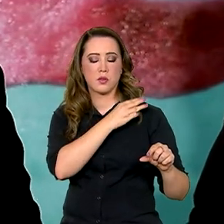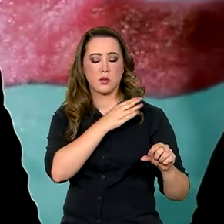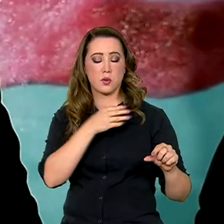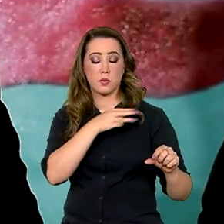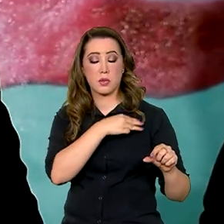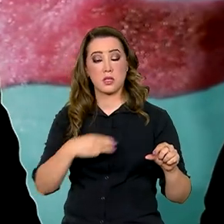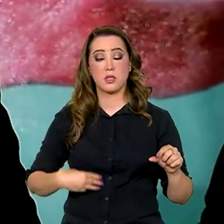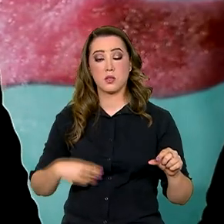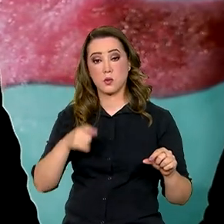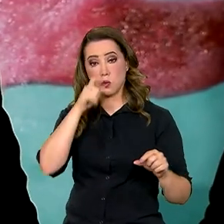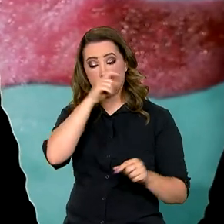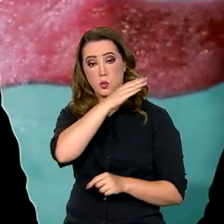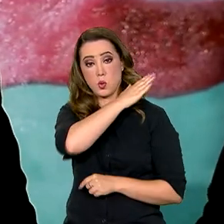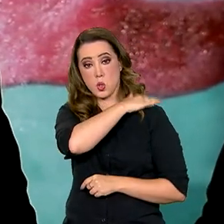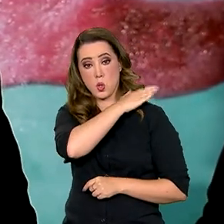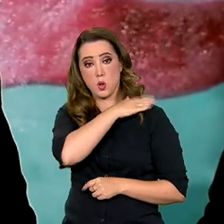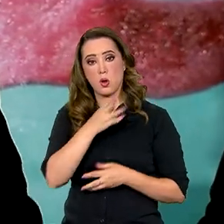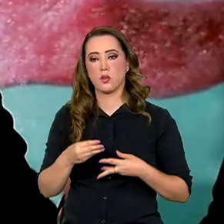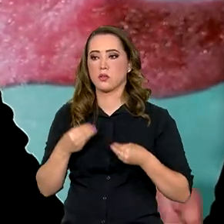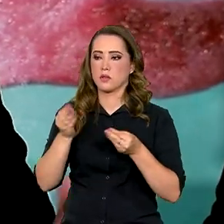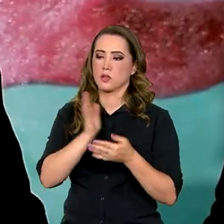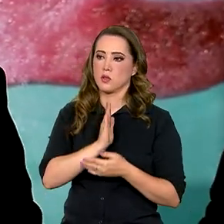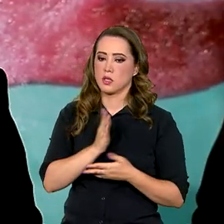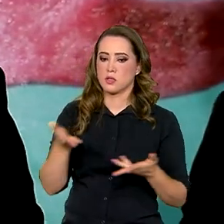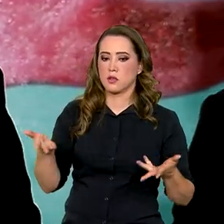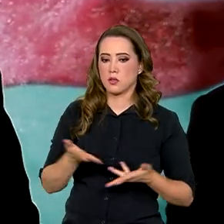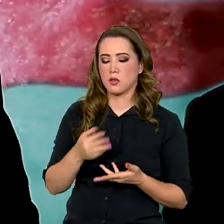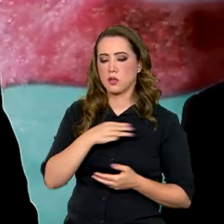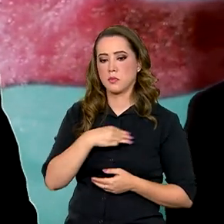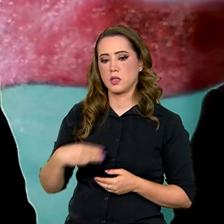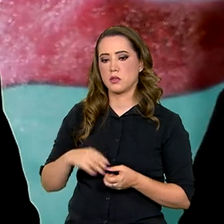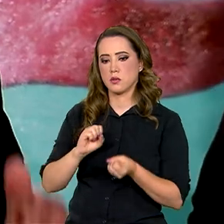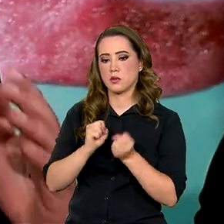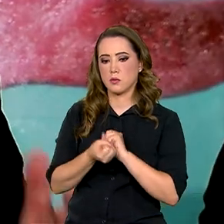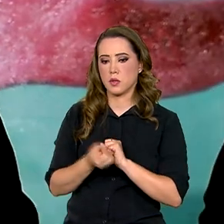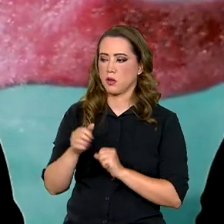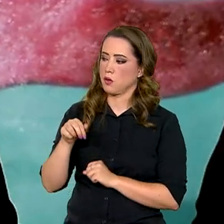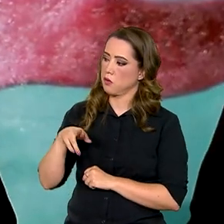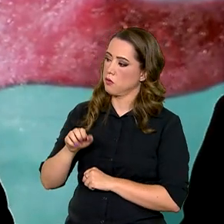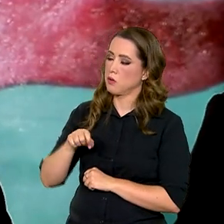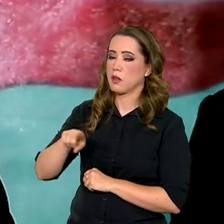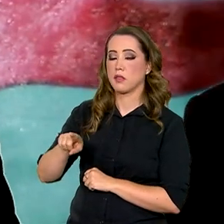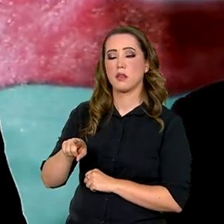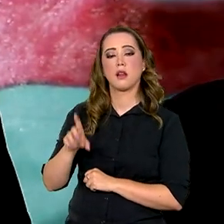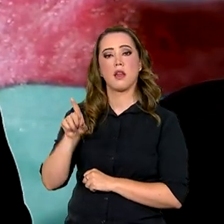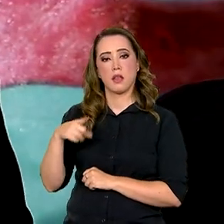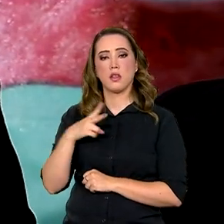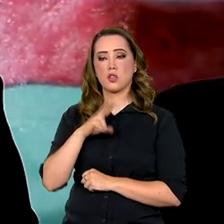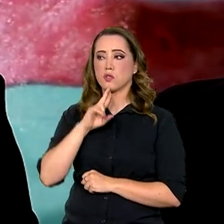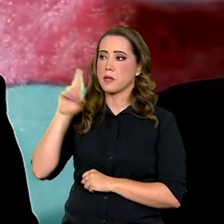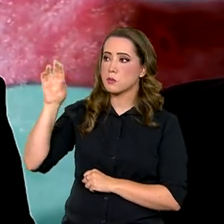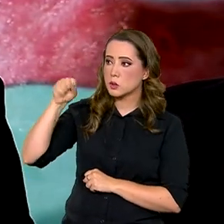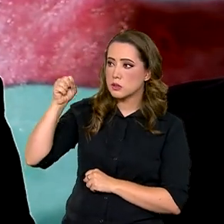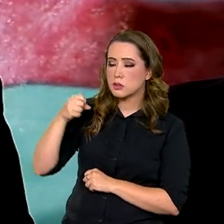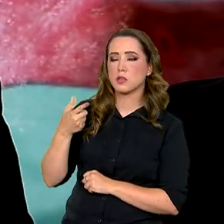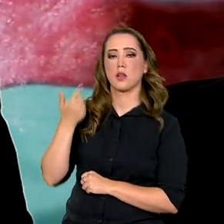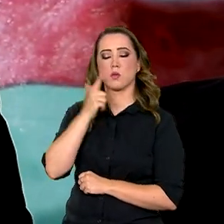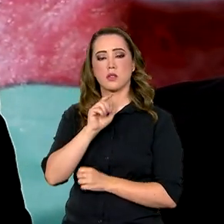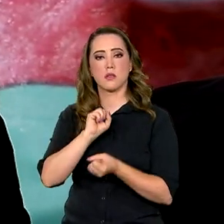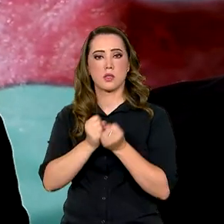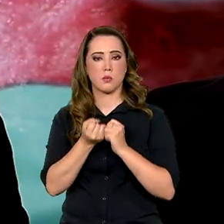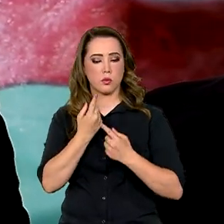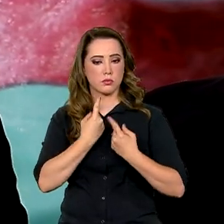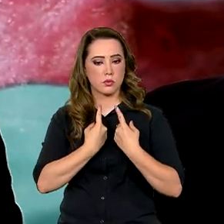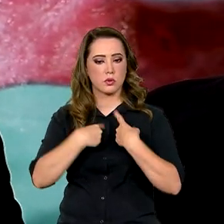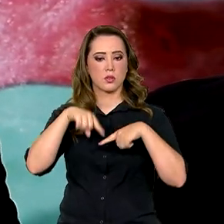e deixa um pouco do seu coração por Deputado e agora Ministro do esporte André fofoca que faremos sim o que ele pediu que é o esporte de qualidade e